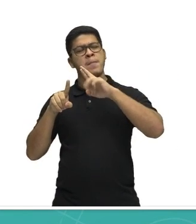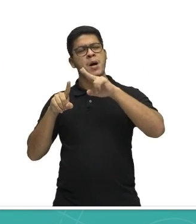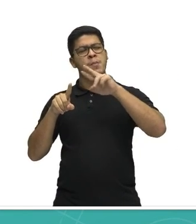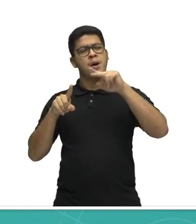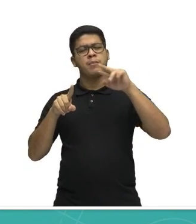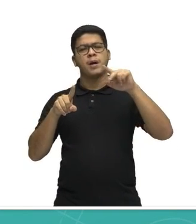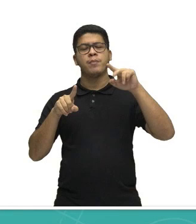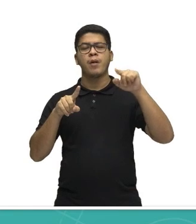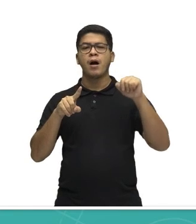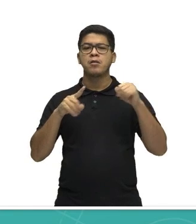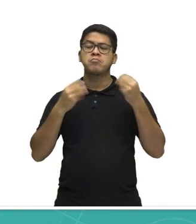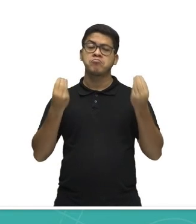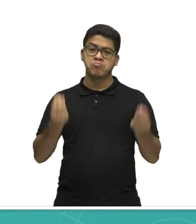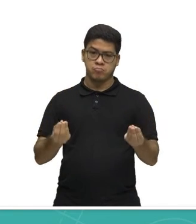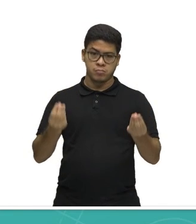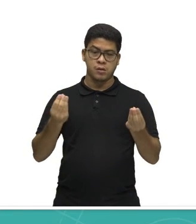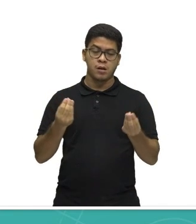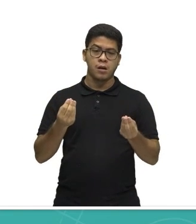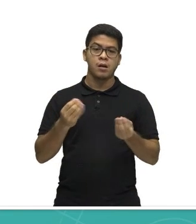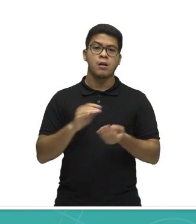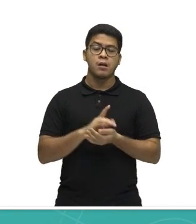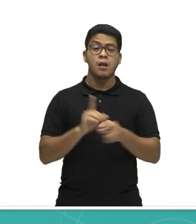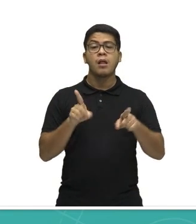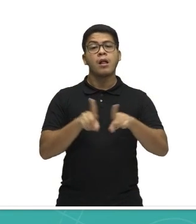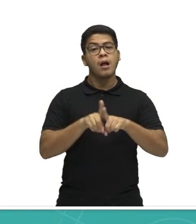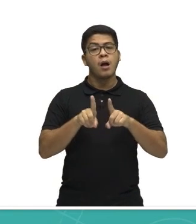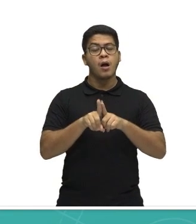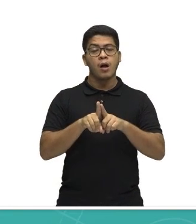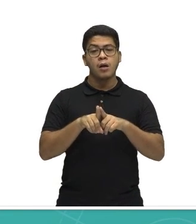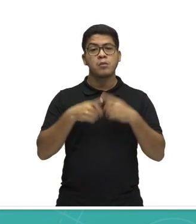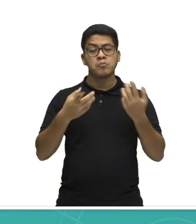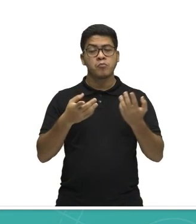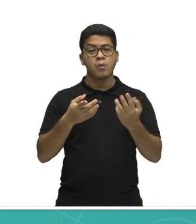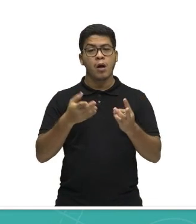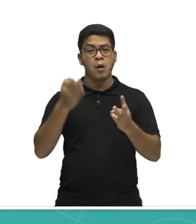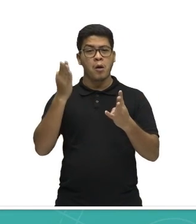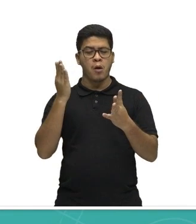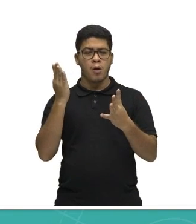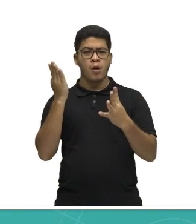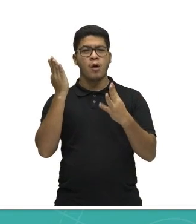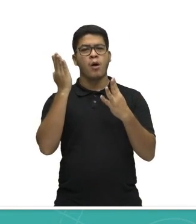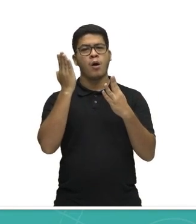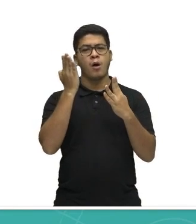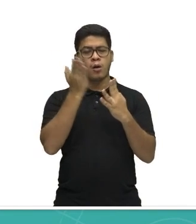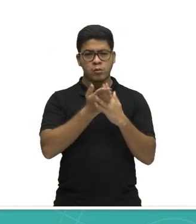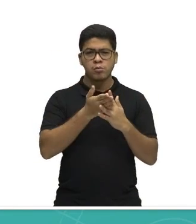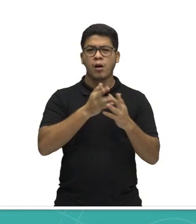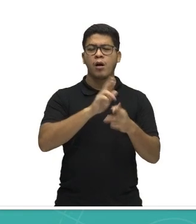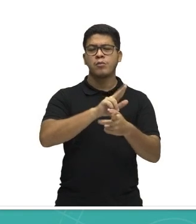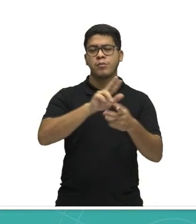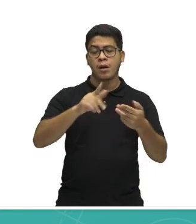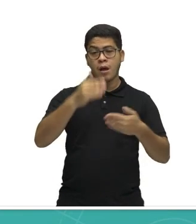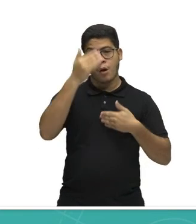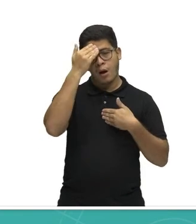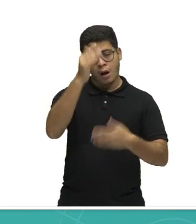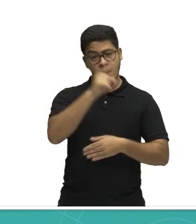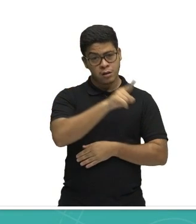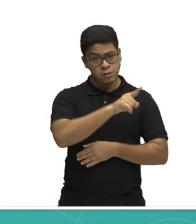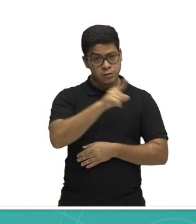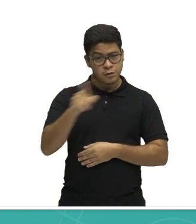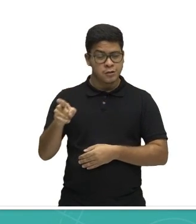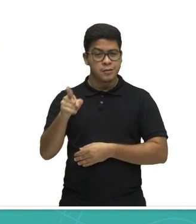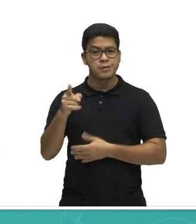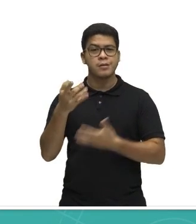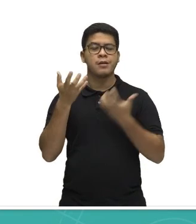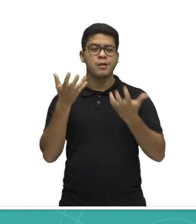arte barroca, que é uma característica também dos portugueses, não é isso? Bem, mais uma vez eu quero agradecer a participação de